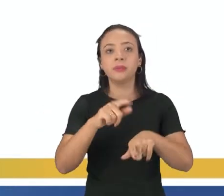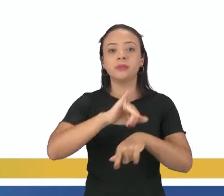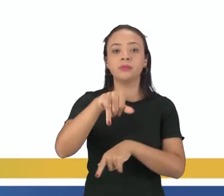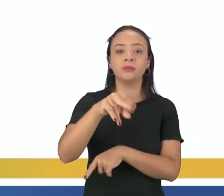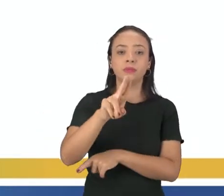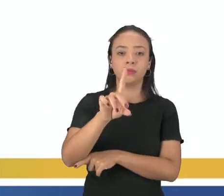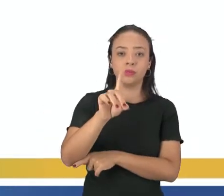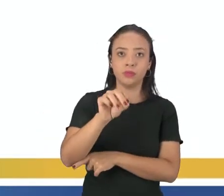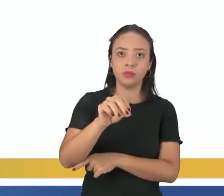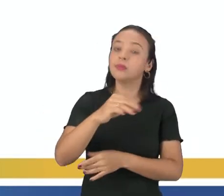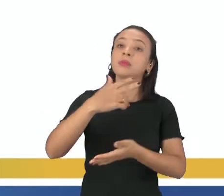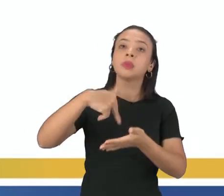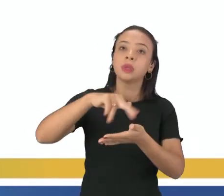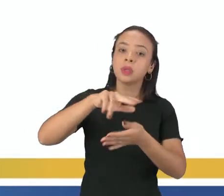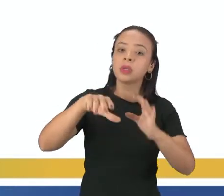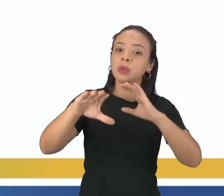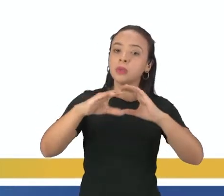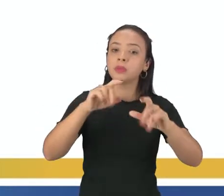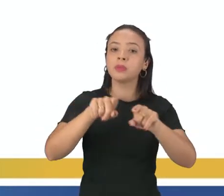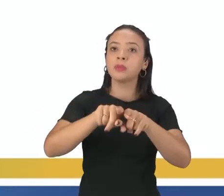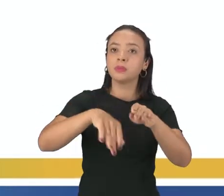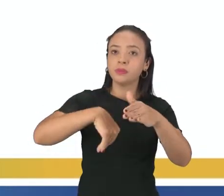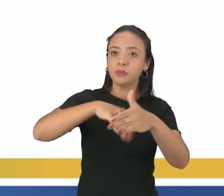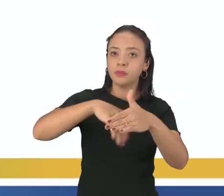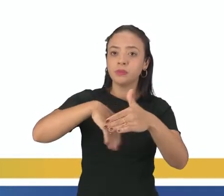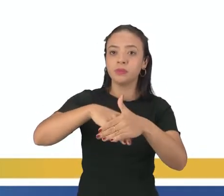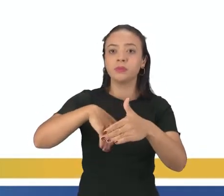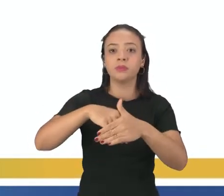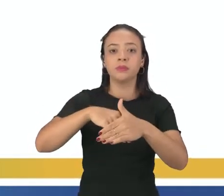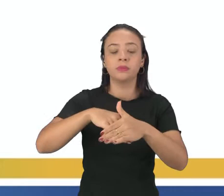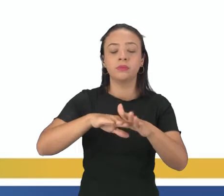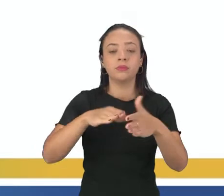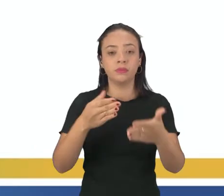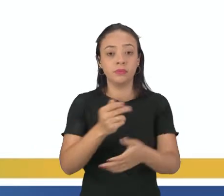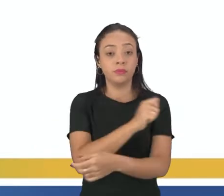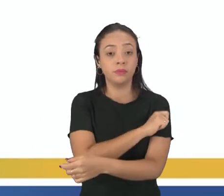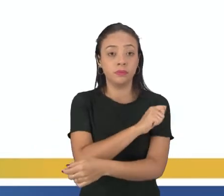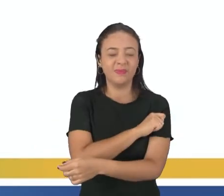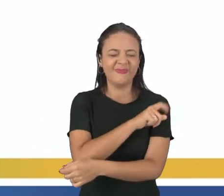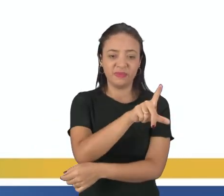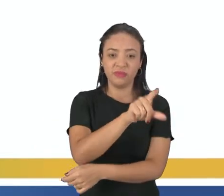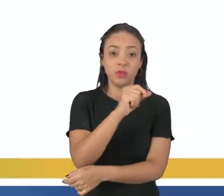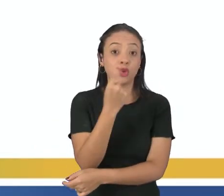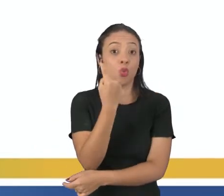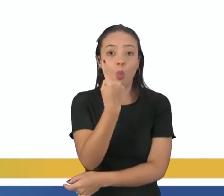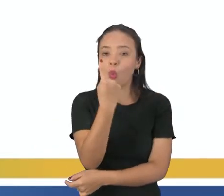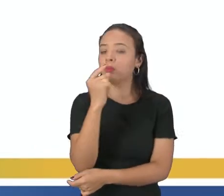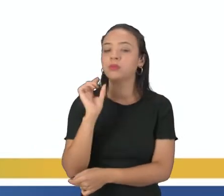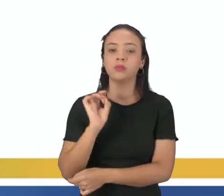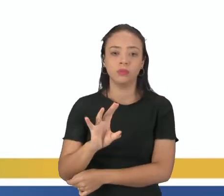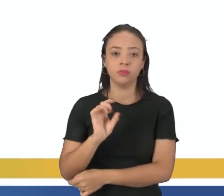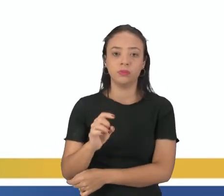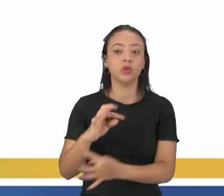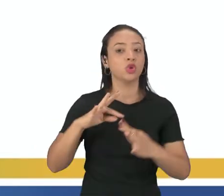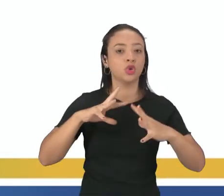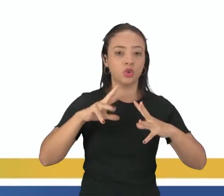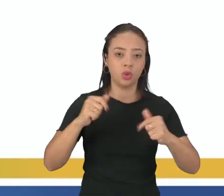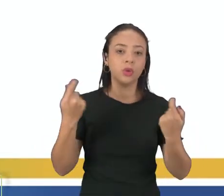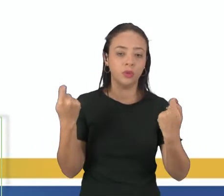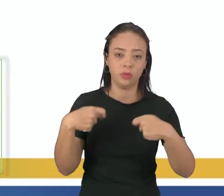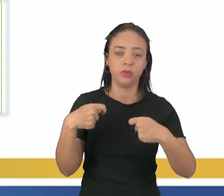judô, dança, música e futebol. E aí os alunos iriam marcar apenas uma dessas